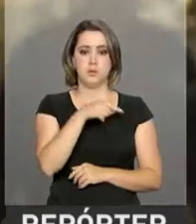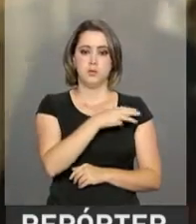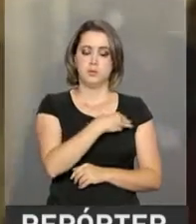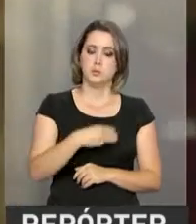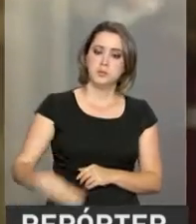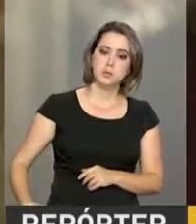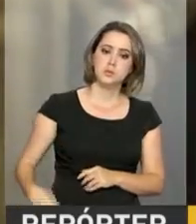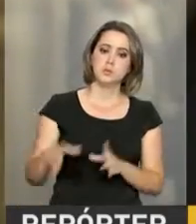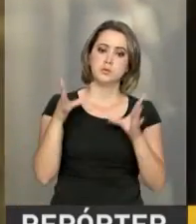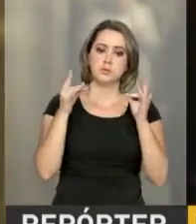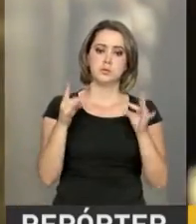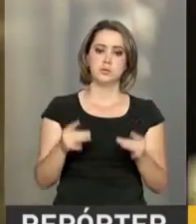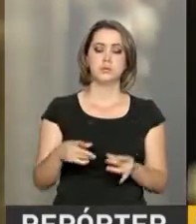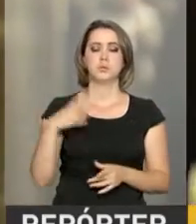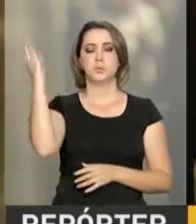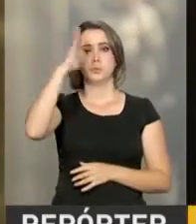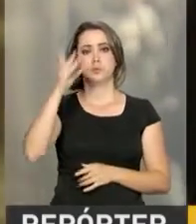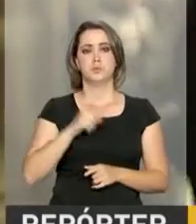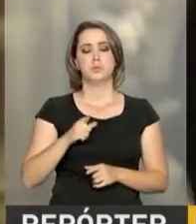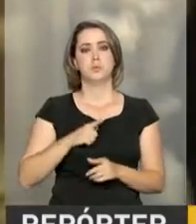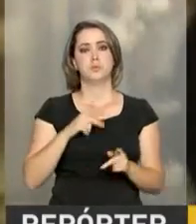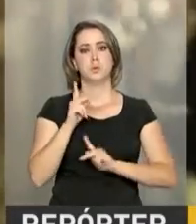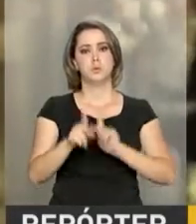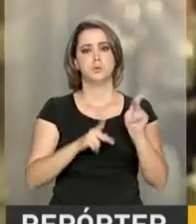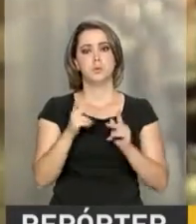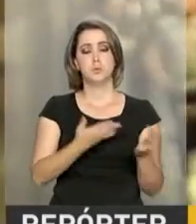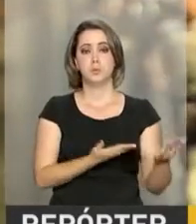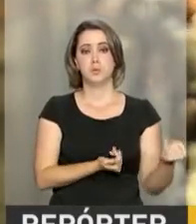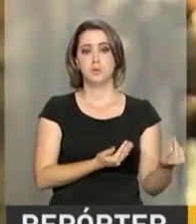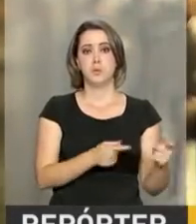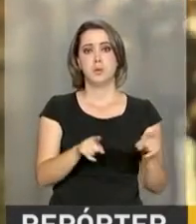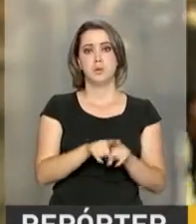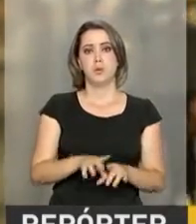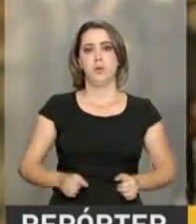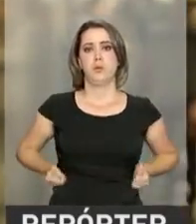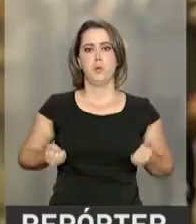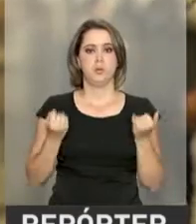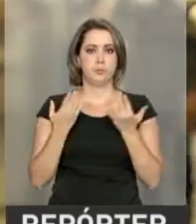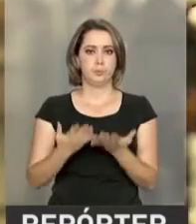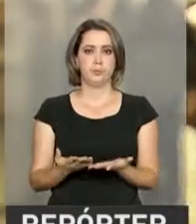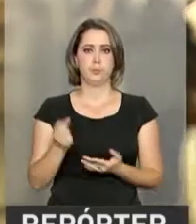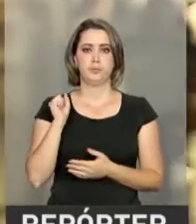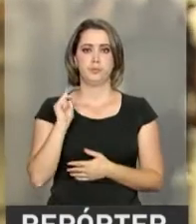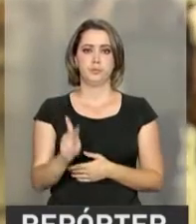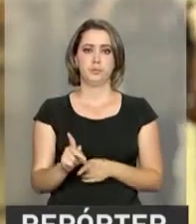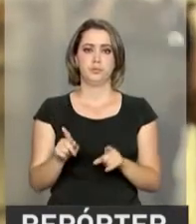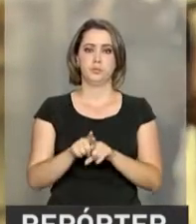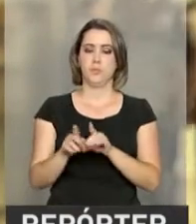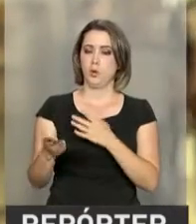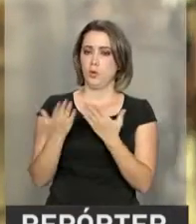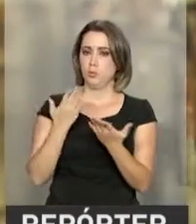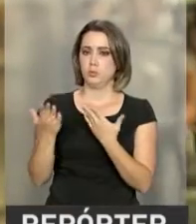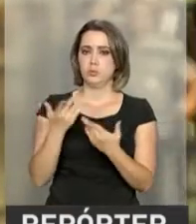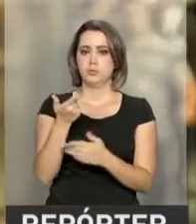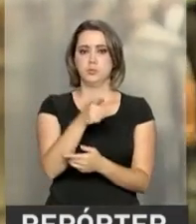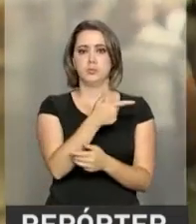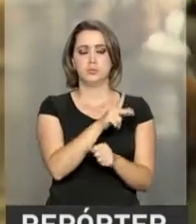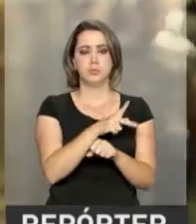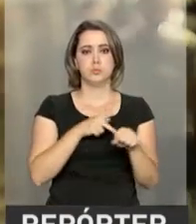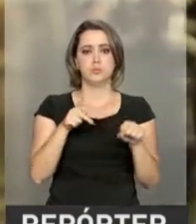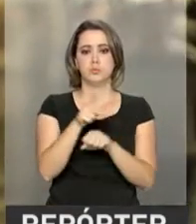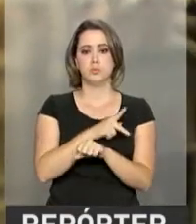destacou ainda que o brasil tem uma população relativamente jovens mas que gasta mais com previdência social em comparação a outros países